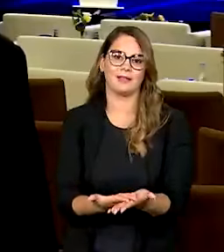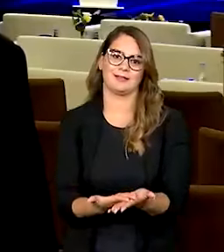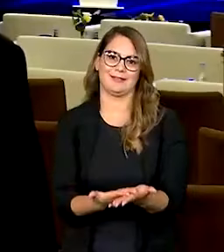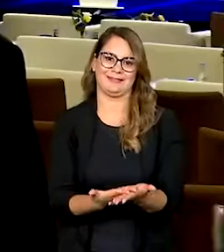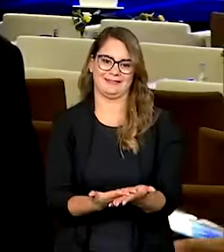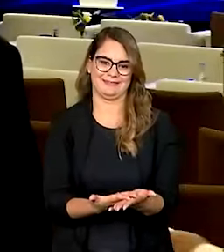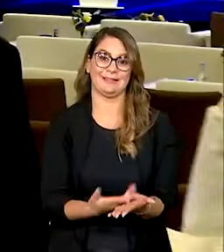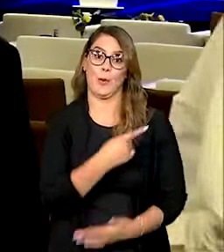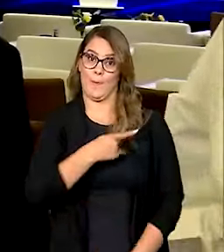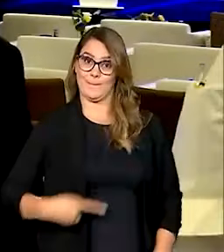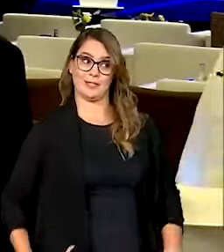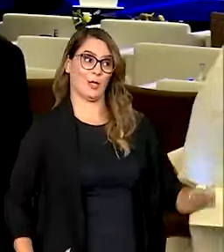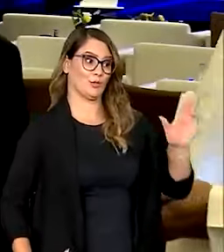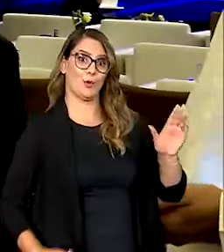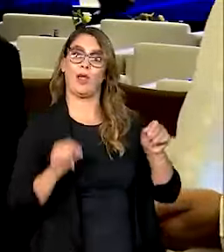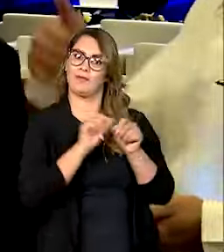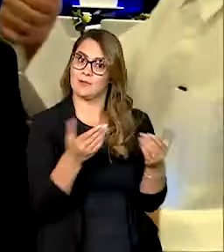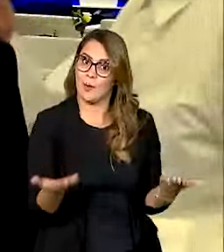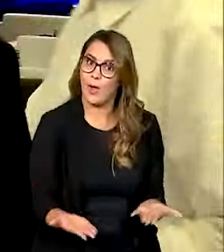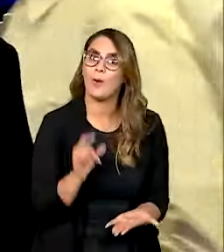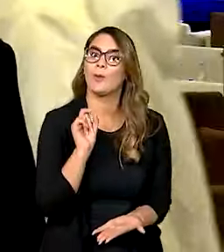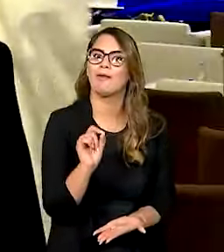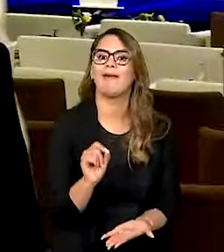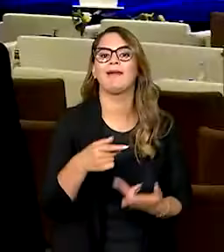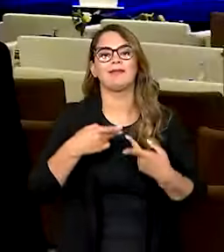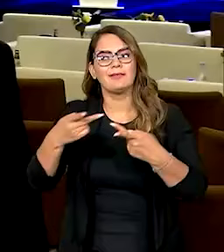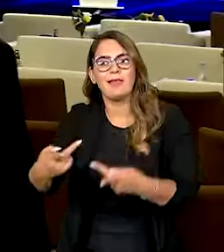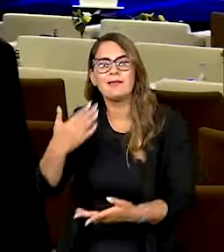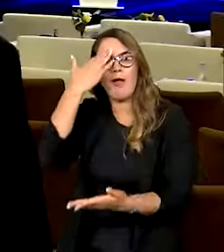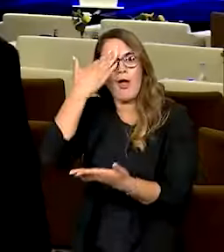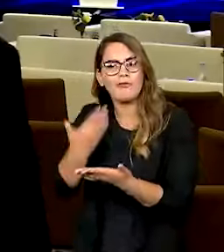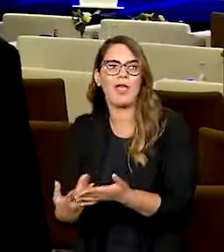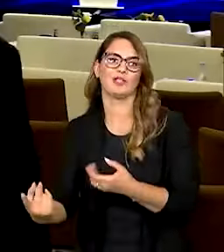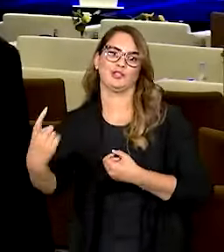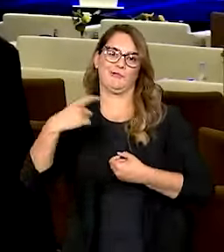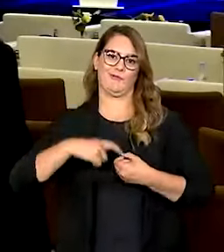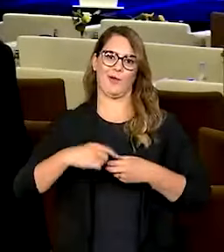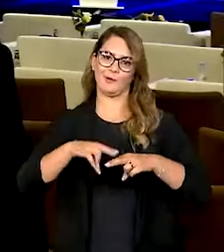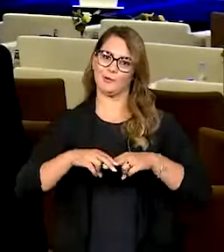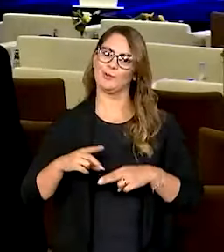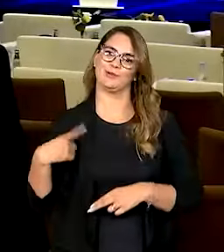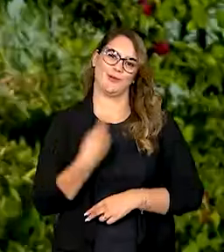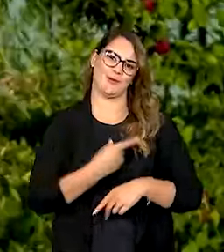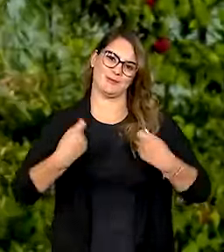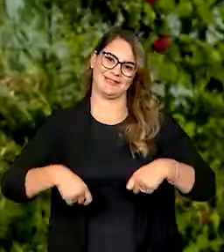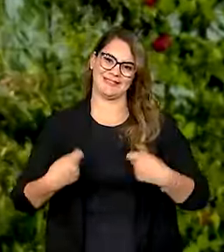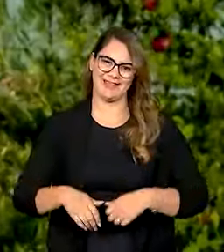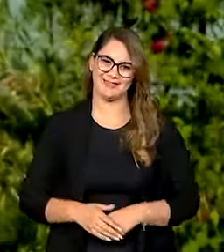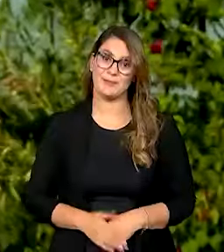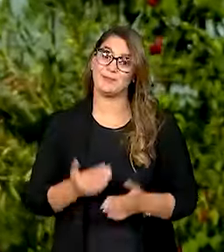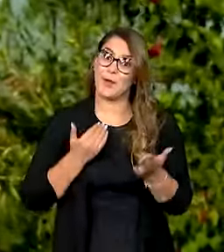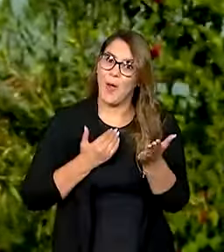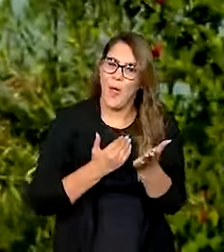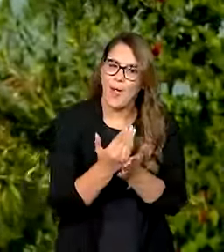que o presidente Lula está fazendo agora? Trazendo essa confiança de volta. Então é isso que nós estamos precisando. Nesse